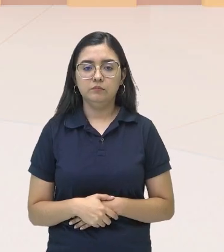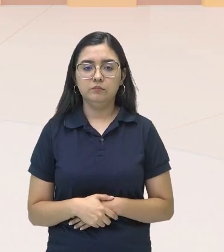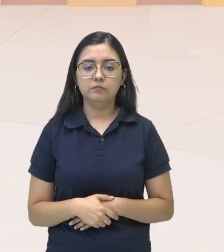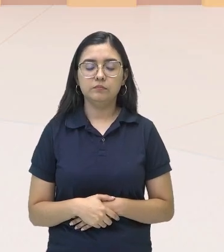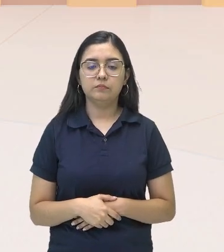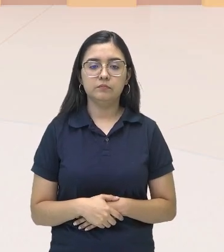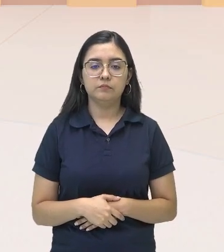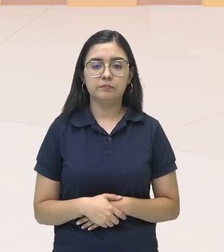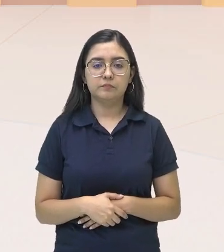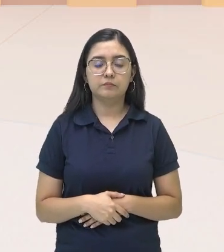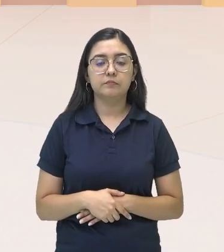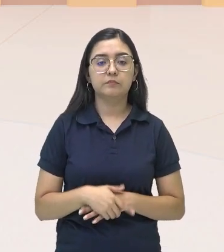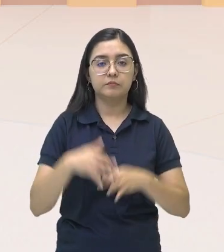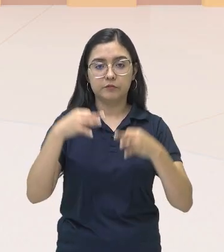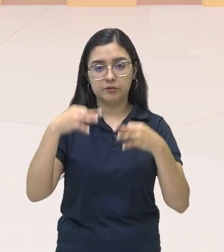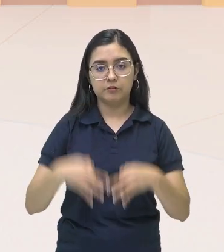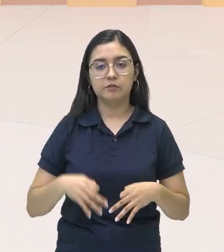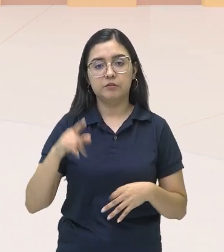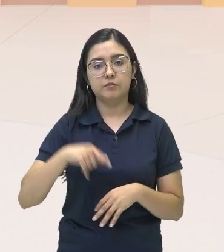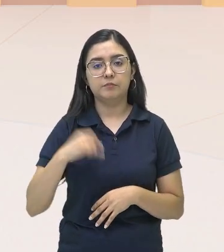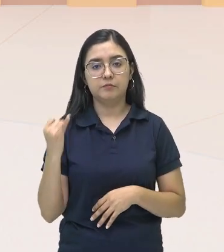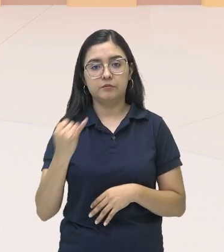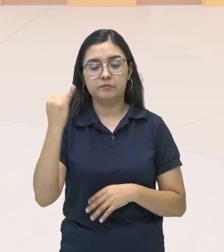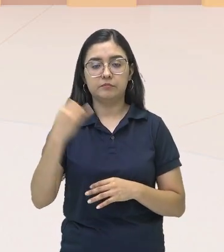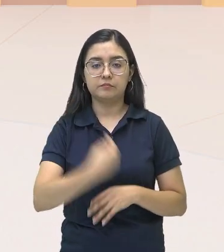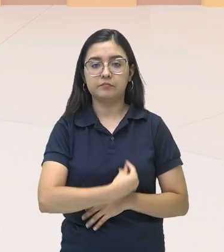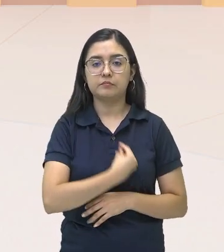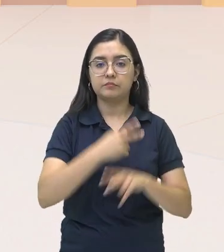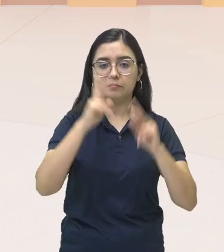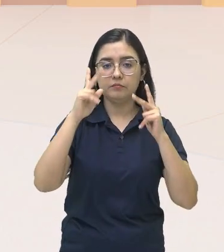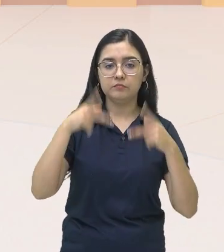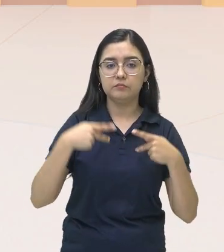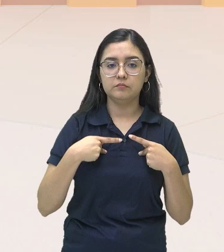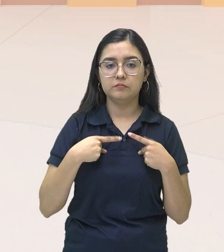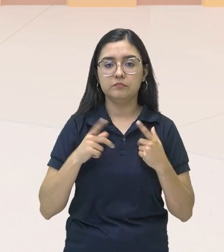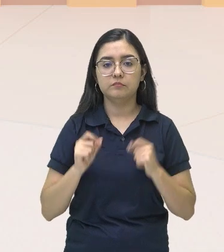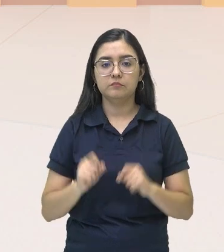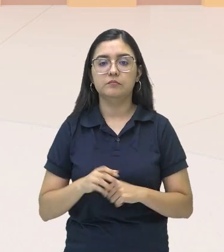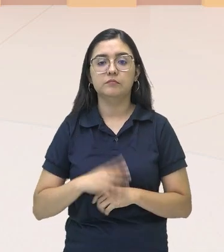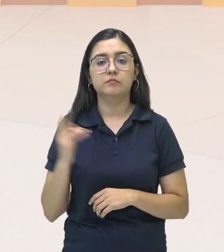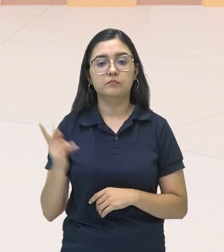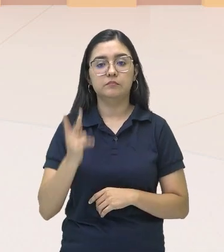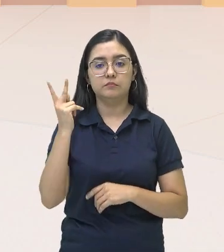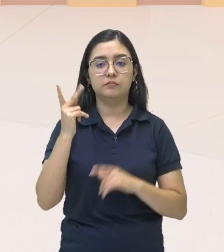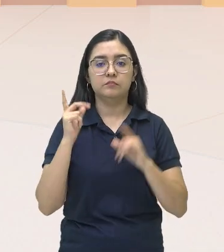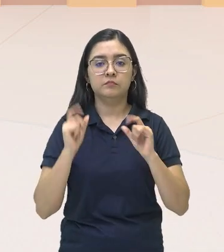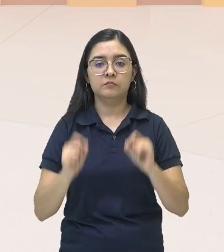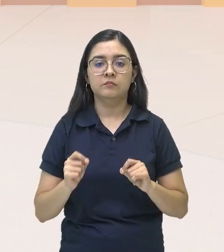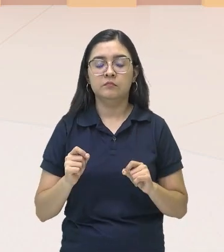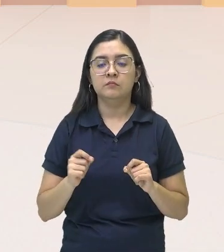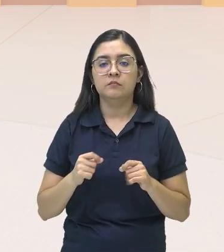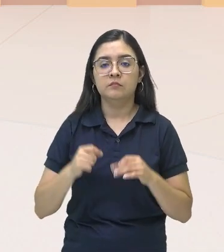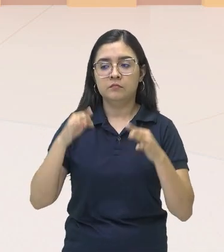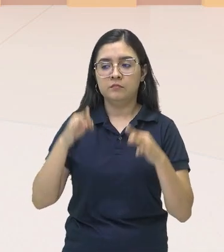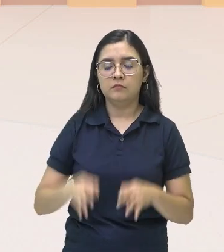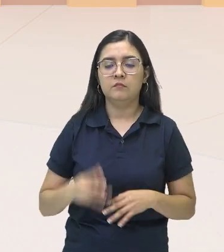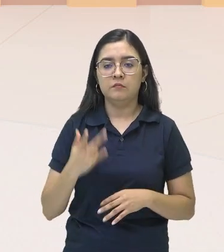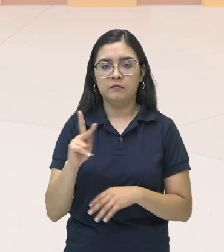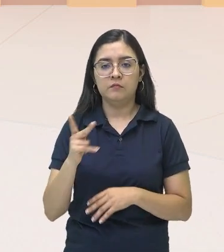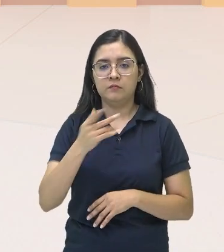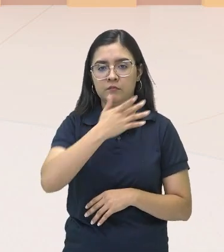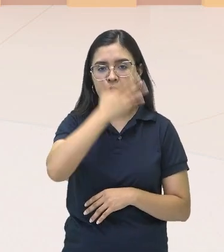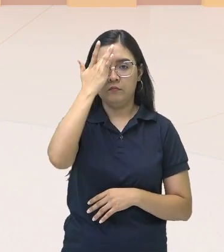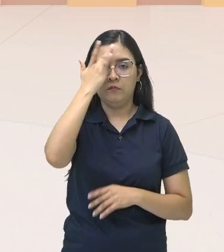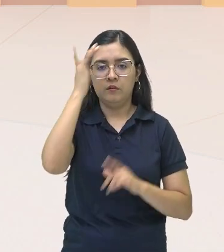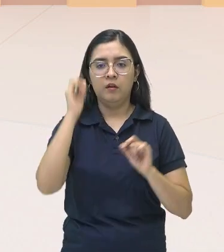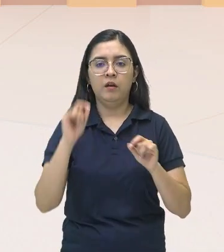importante do que a sua dignidade. Ao prezar pela dignidade de terceiros, prezamos também